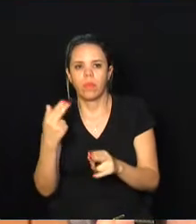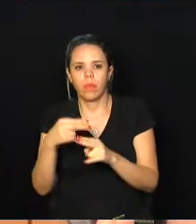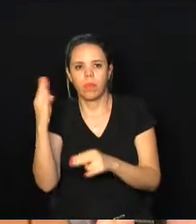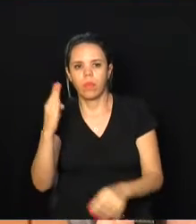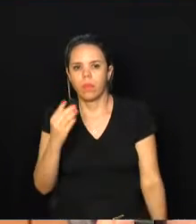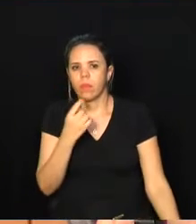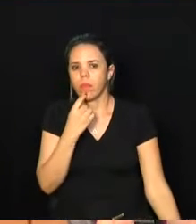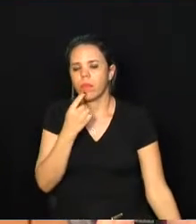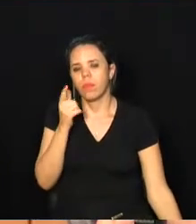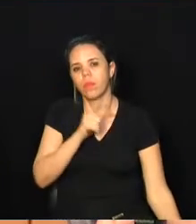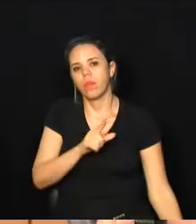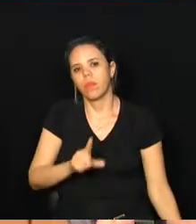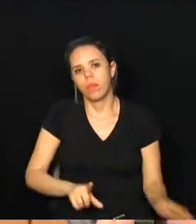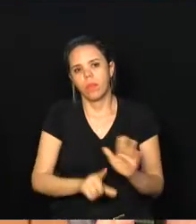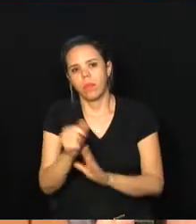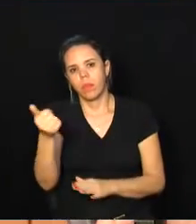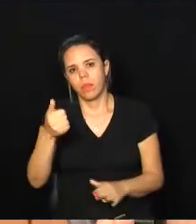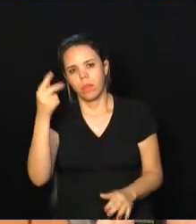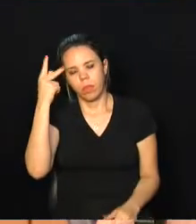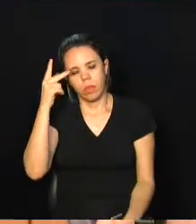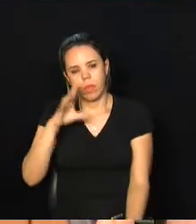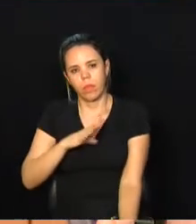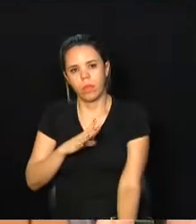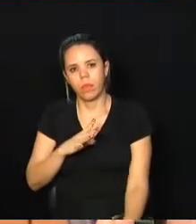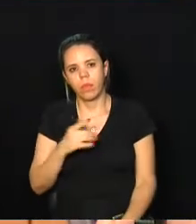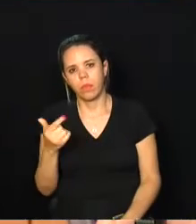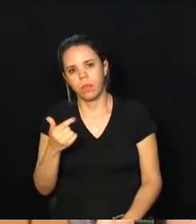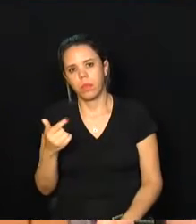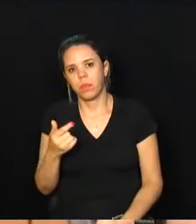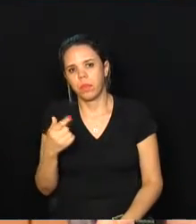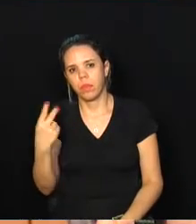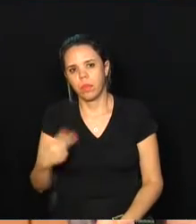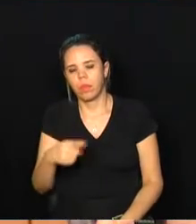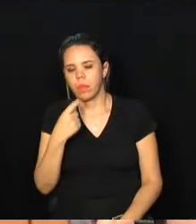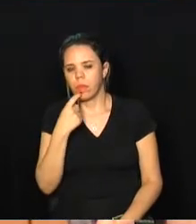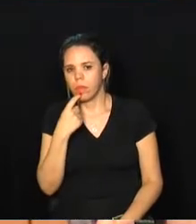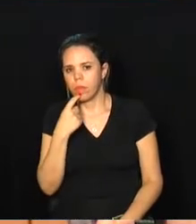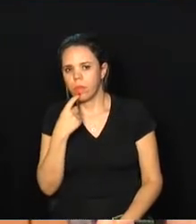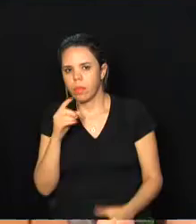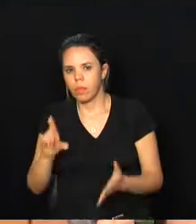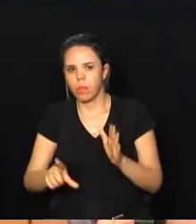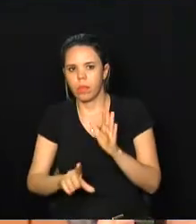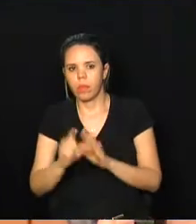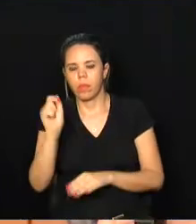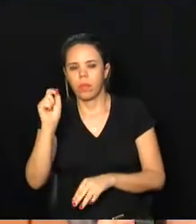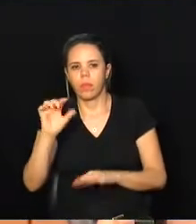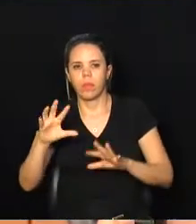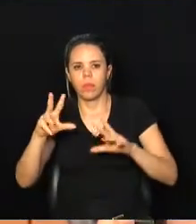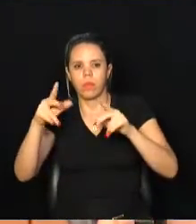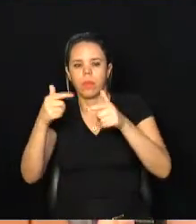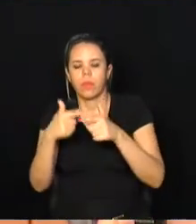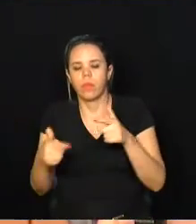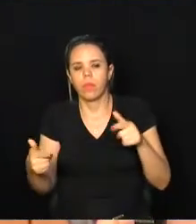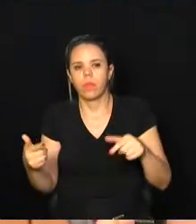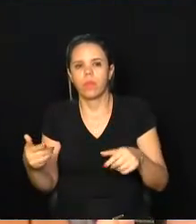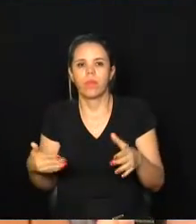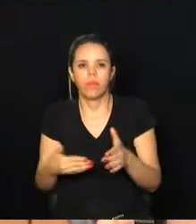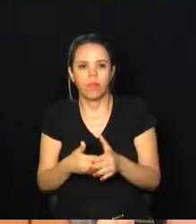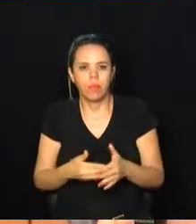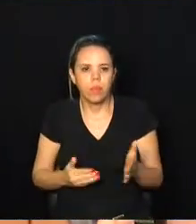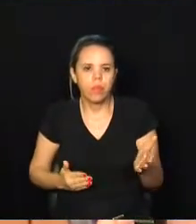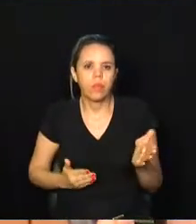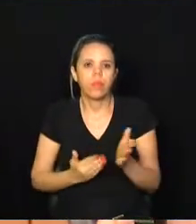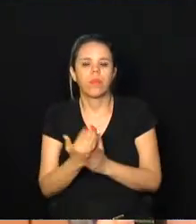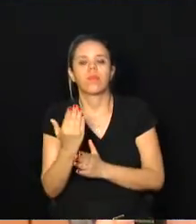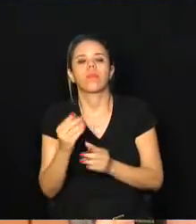Brasil. O primeiro é São Paulo, segundo é Campinas. Com todos esses problemas de aprovação